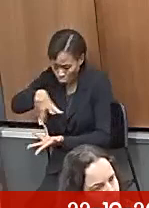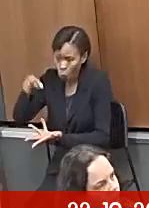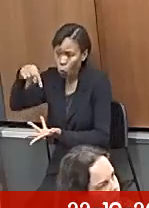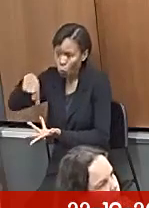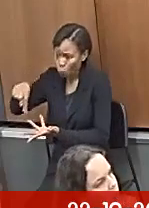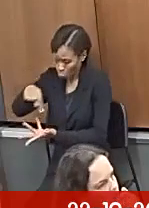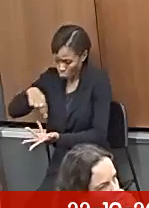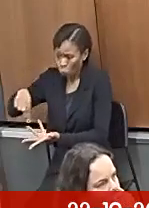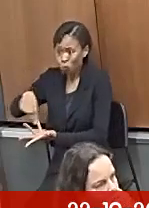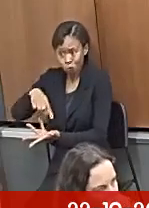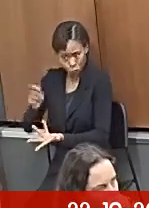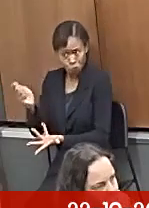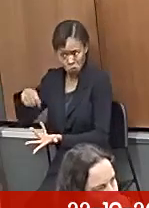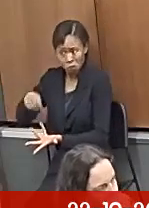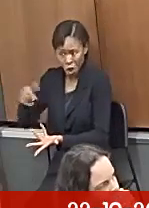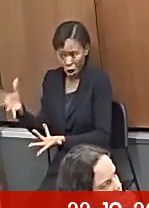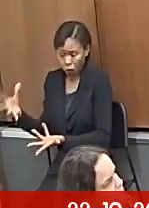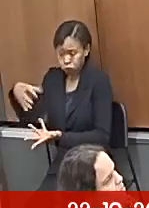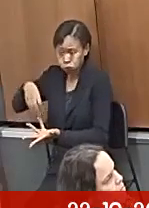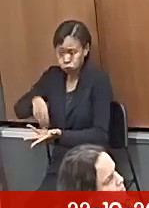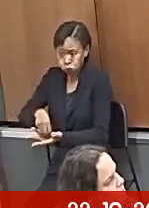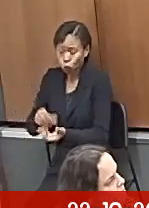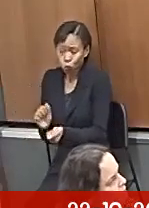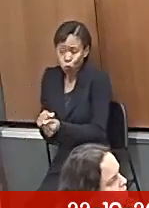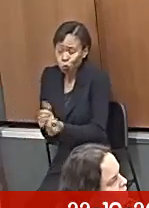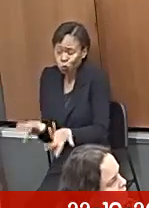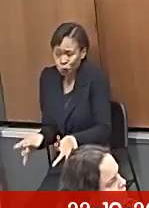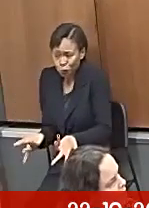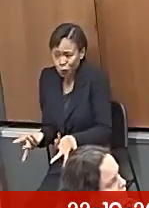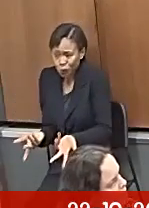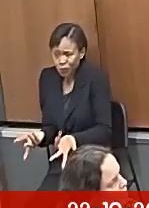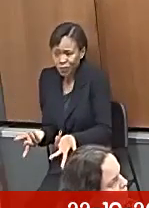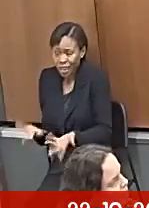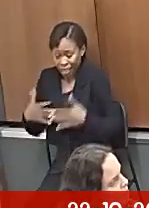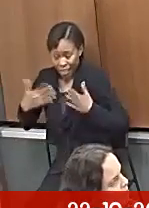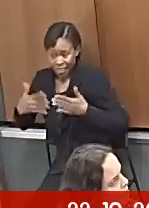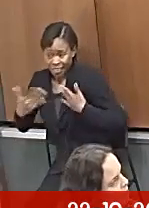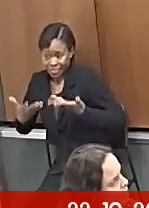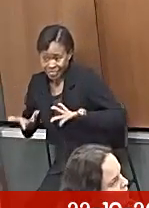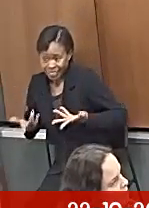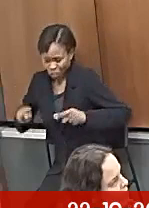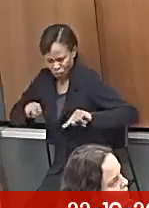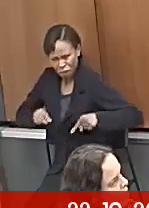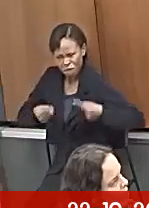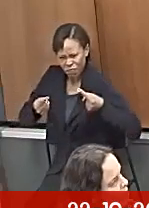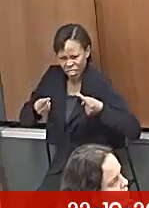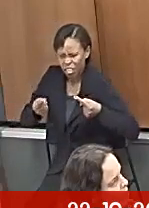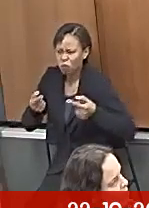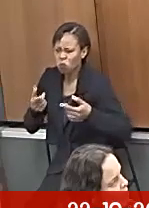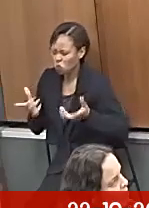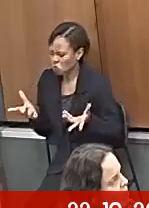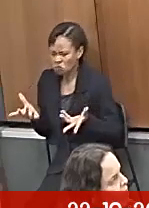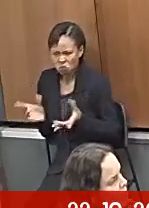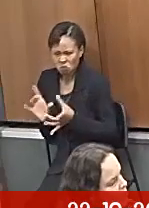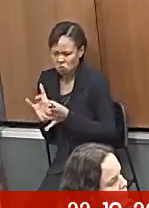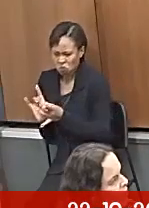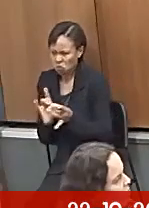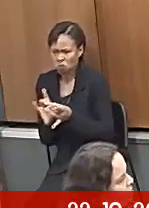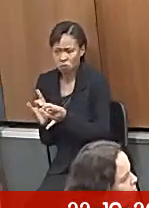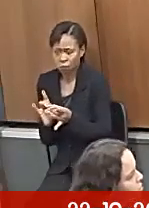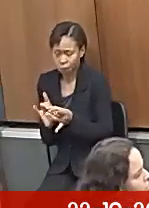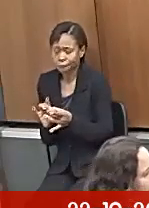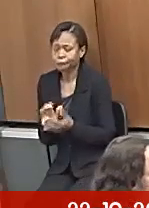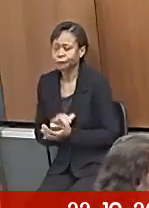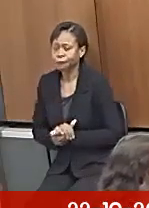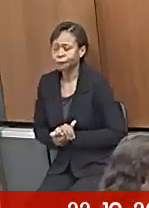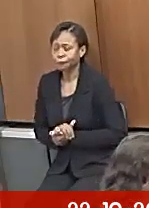de carnaval. Né? Se cabe na alegria, cabe nos desafios, cabe em qualquer situação. A Kátia,